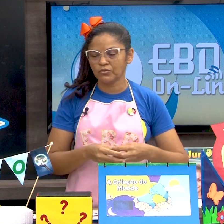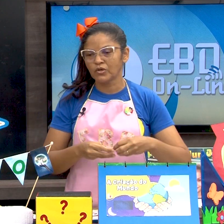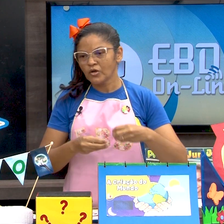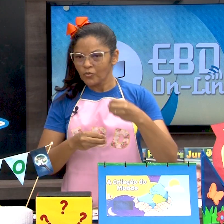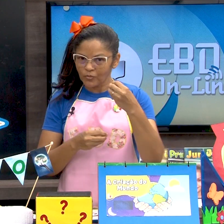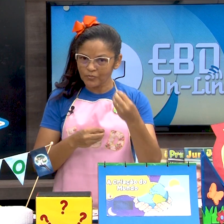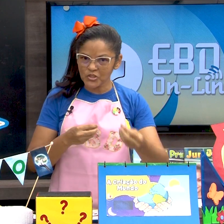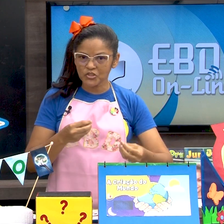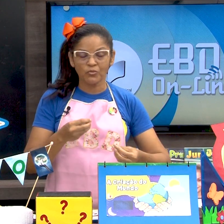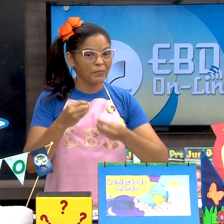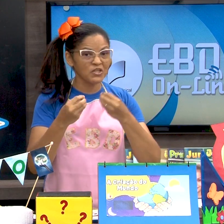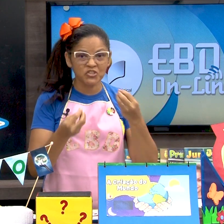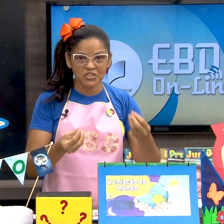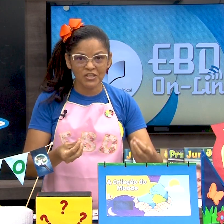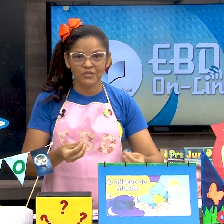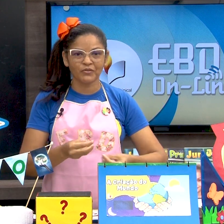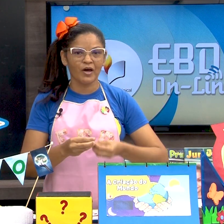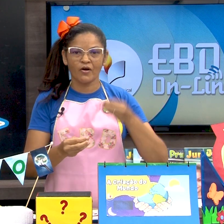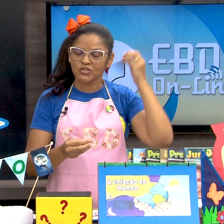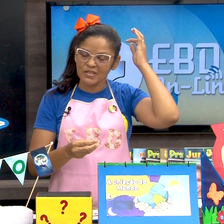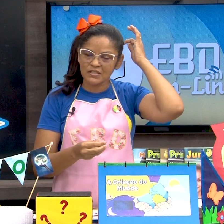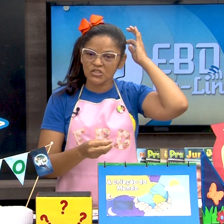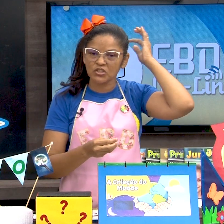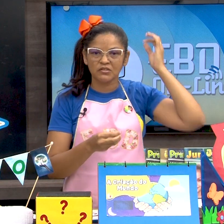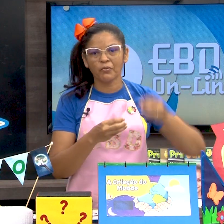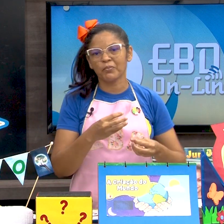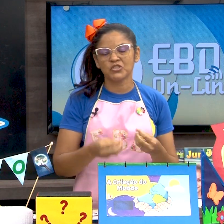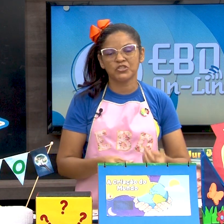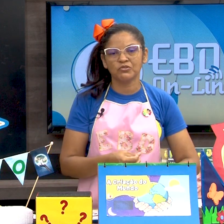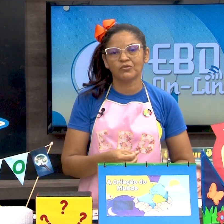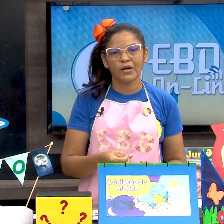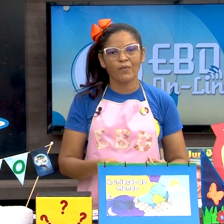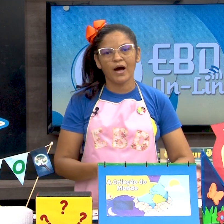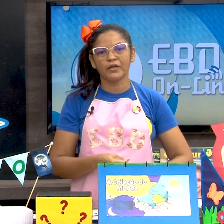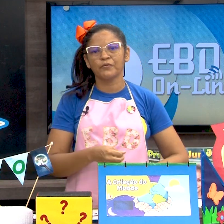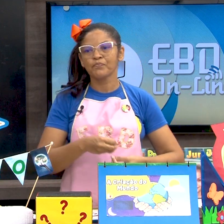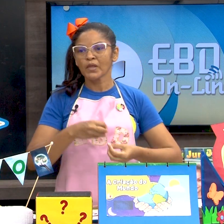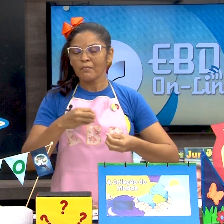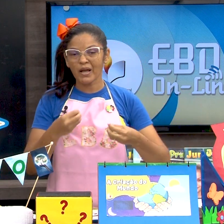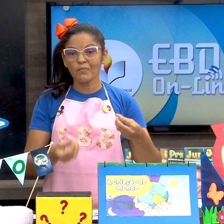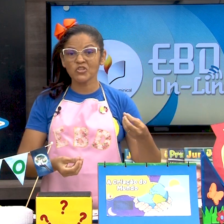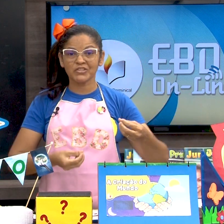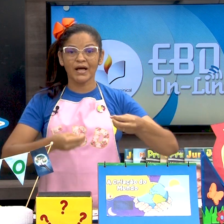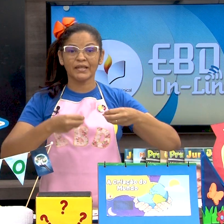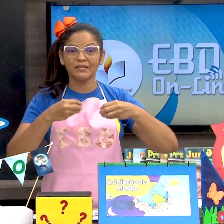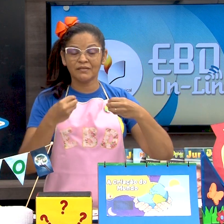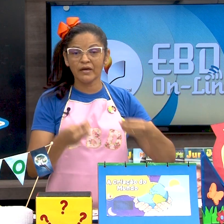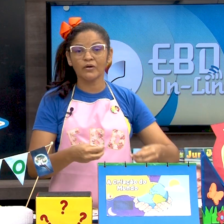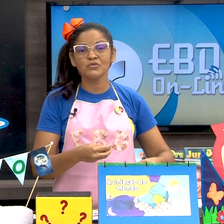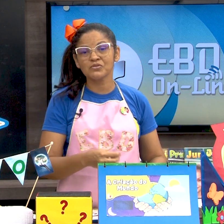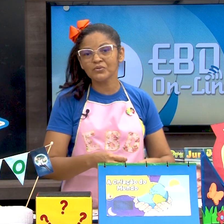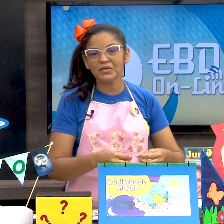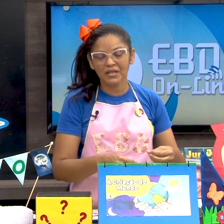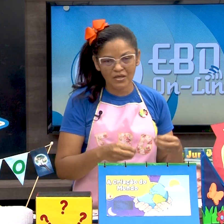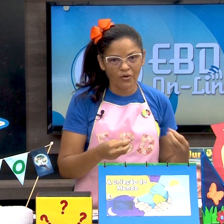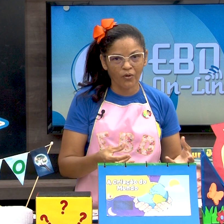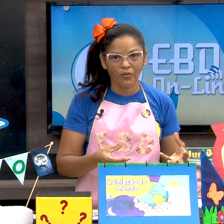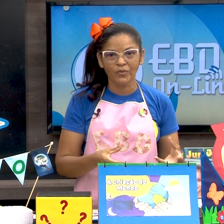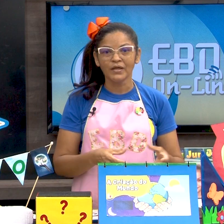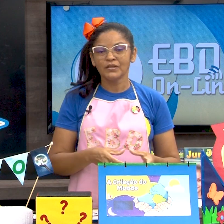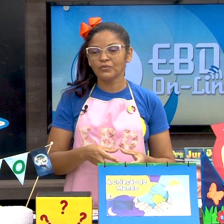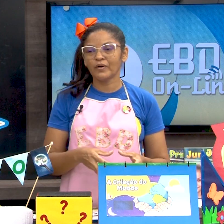passarinho um bichinho um peixinho né Às vezes a gente tem um peixinho no aquário para mostrar que Deus o